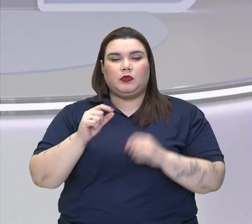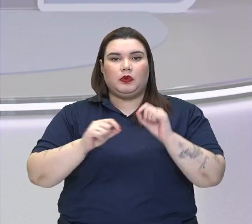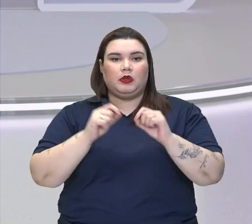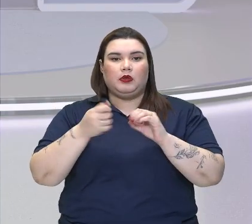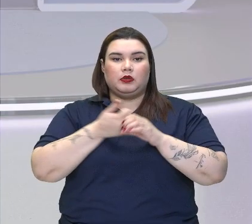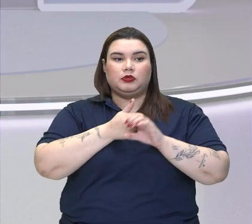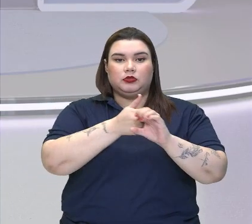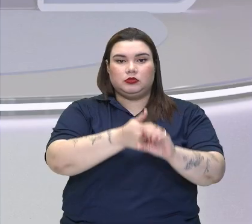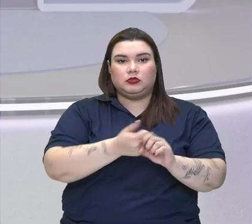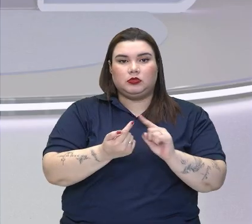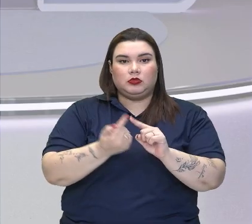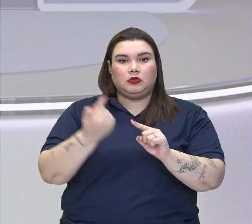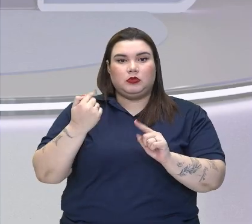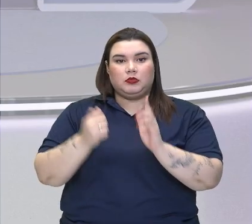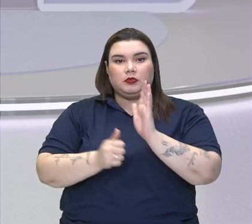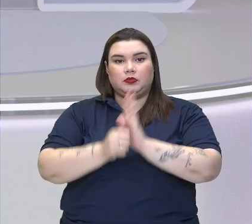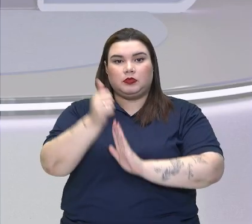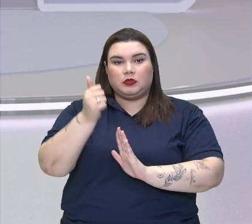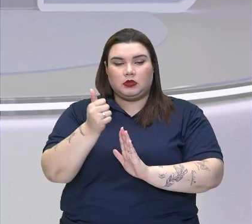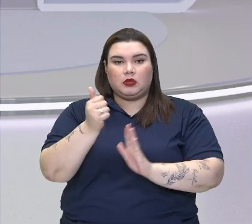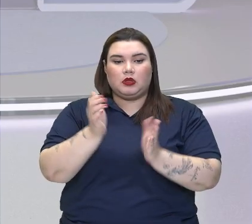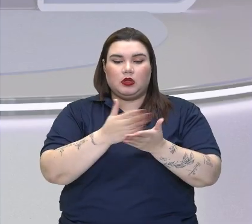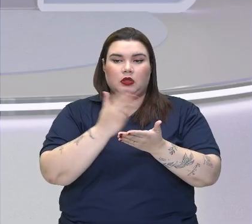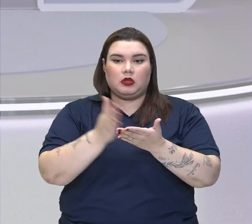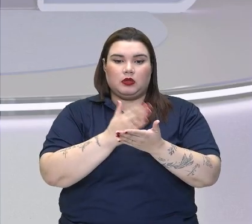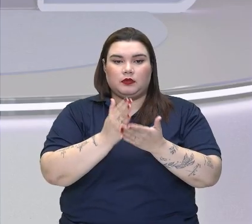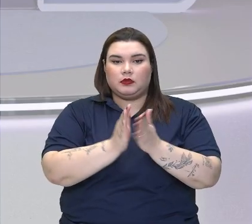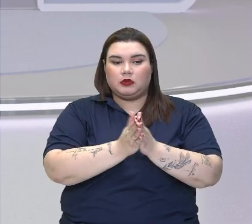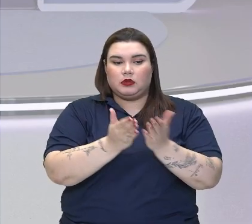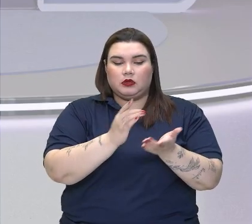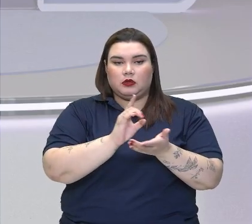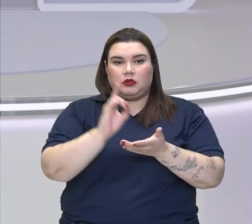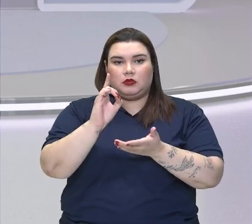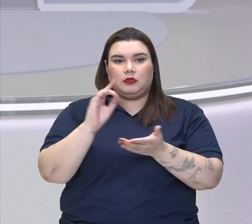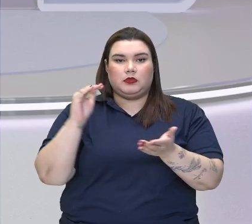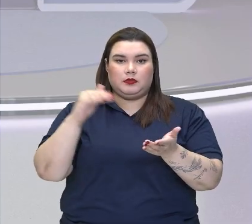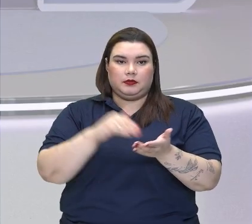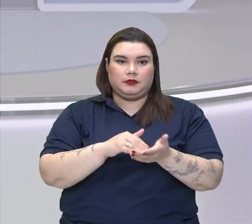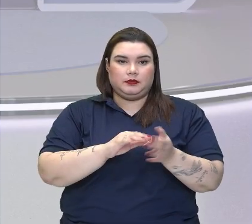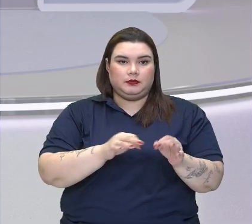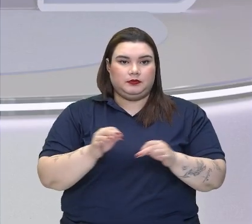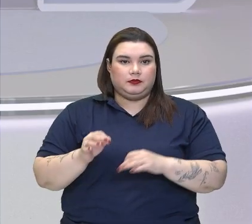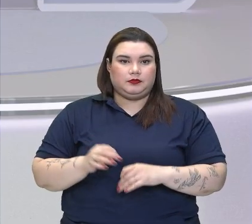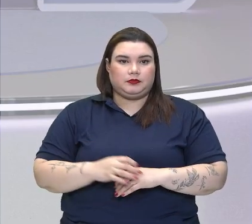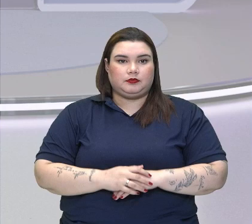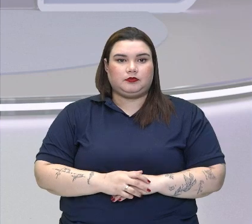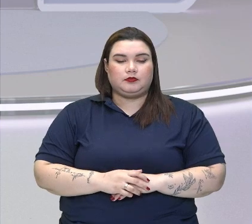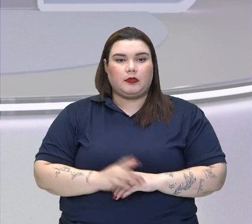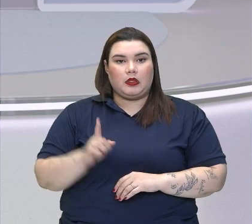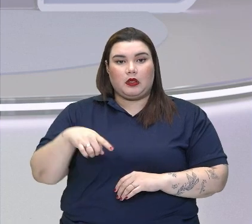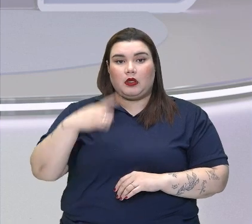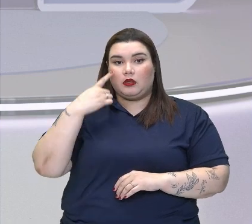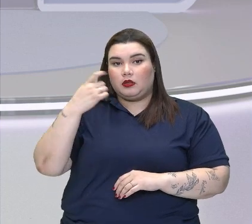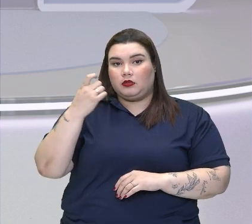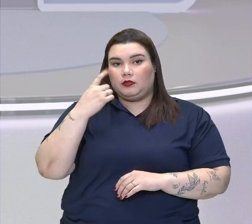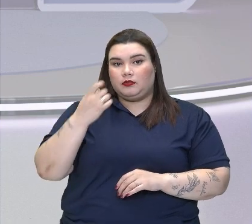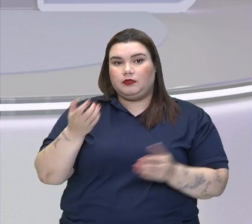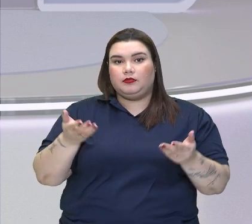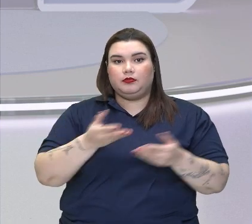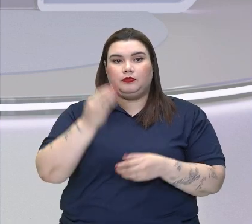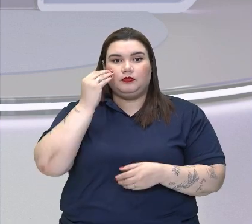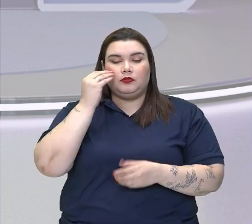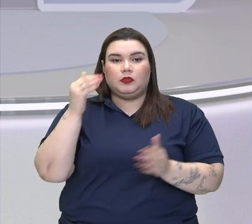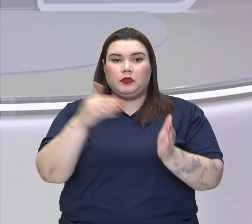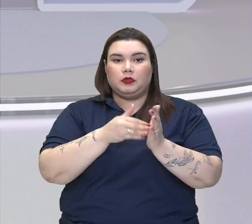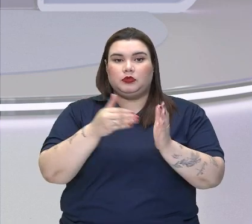as primeiras páginas da Bíblia até o final. É muito interessante. Vamos ver agora o